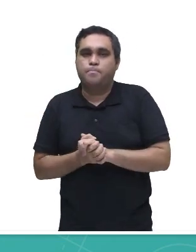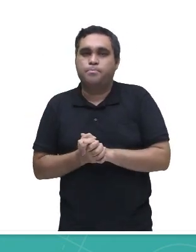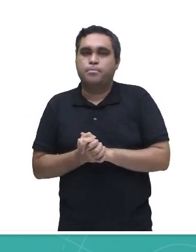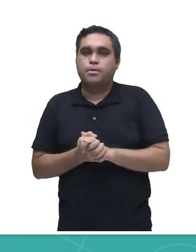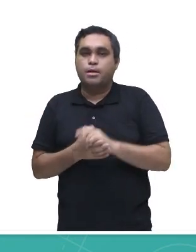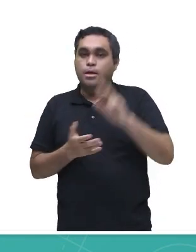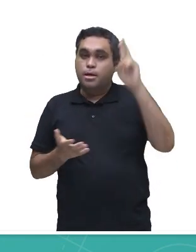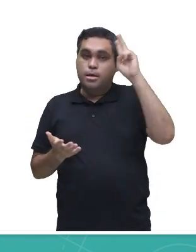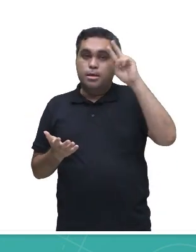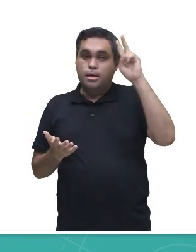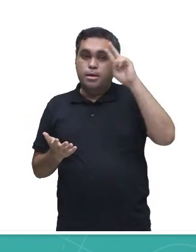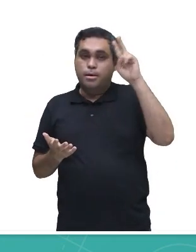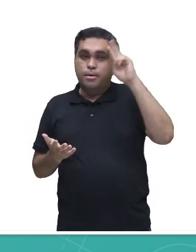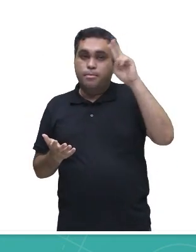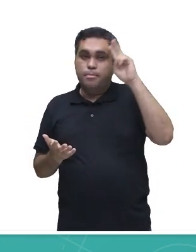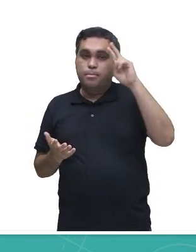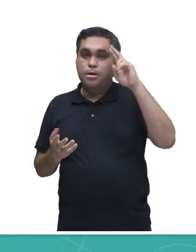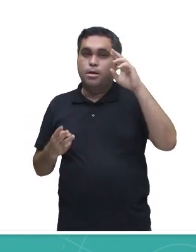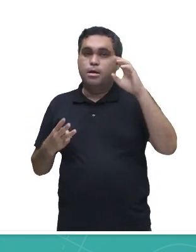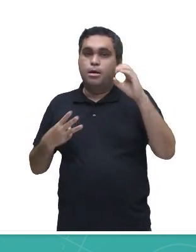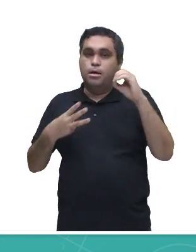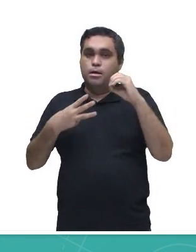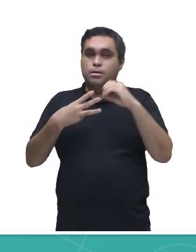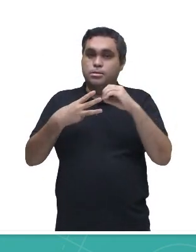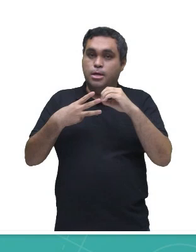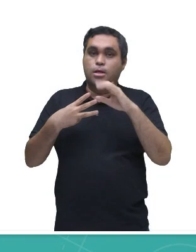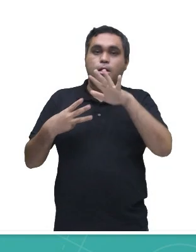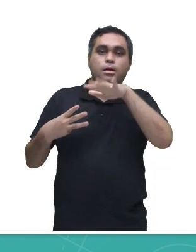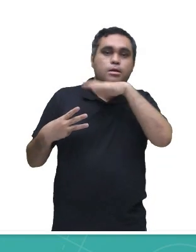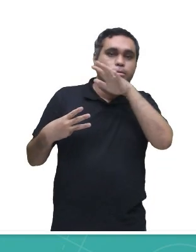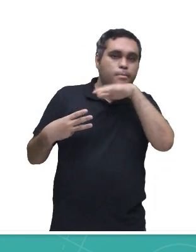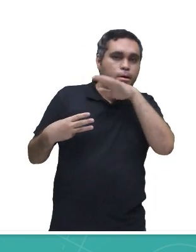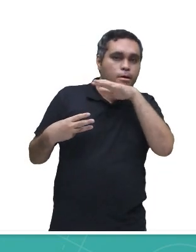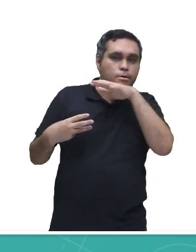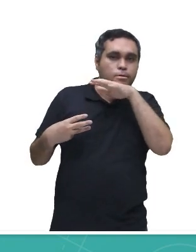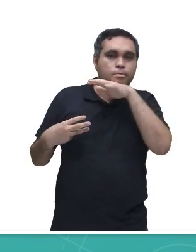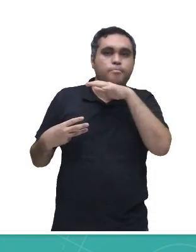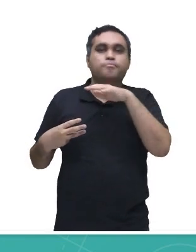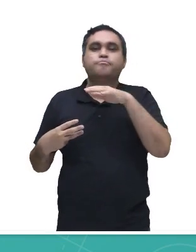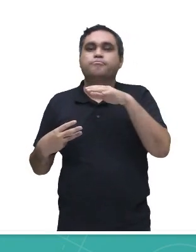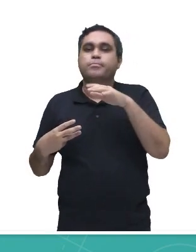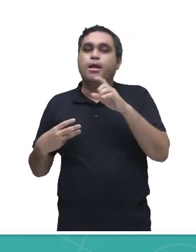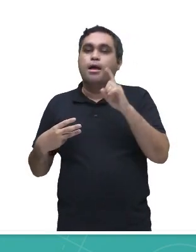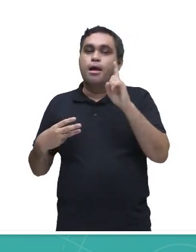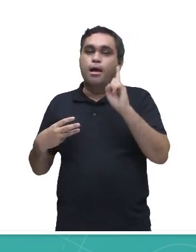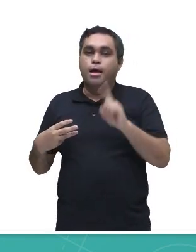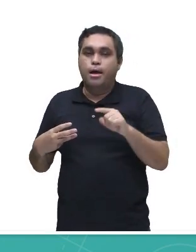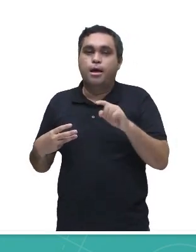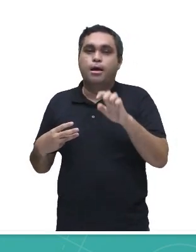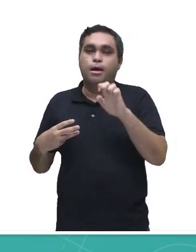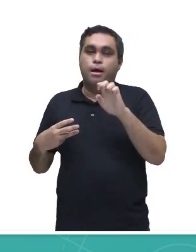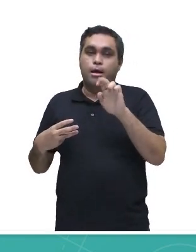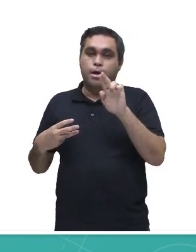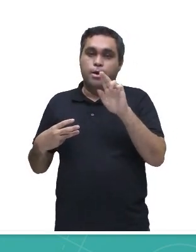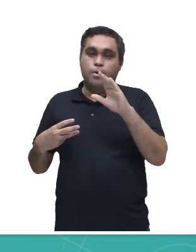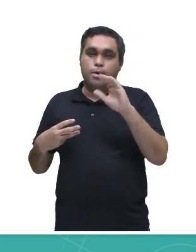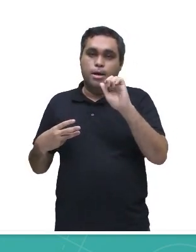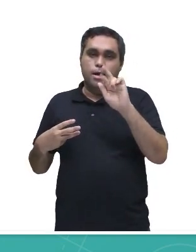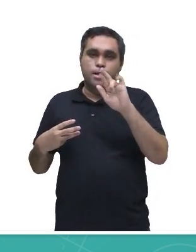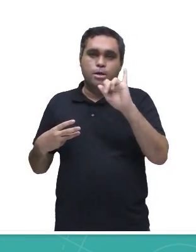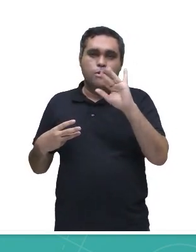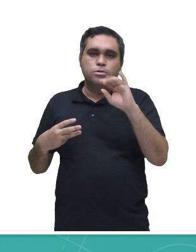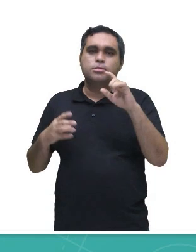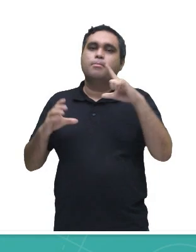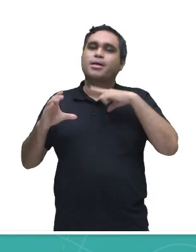de uma célula animal, né? E é uma célula eucarionte. Por quê? Porque tem um núcleo ali, olha, observem um núcleo